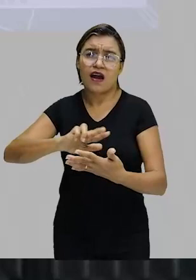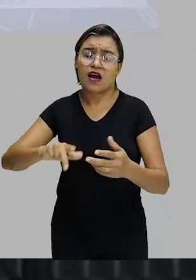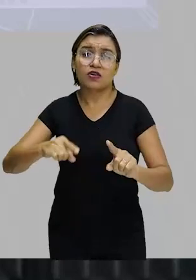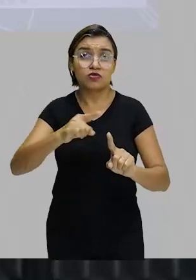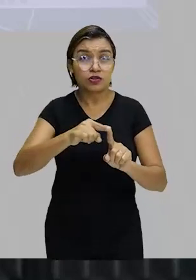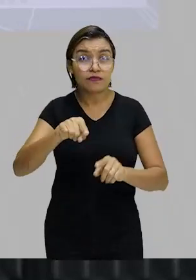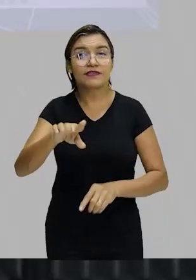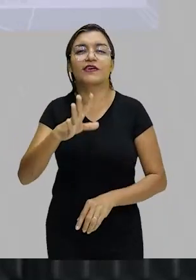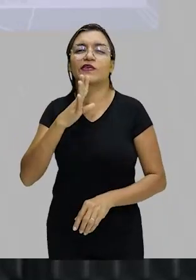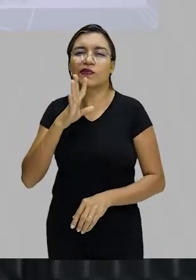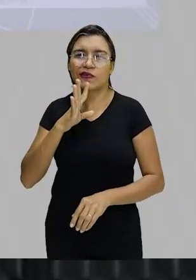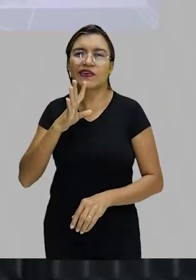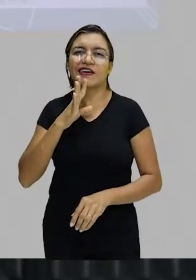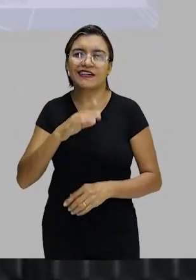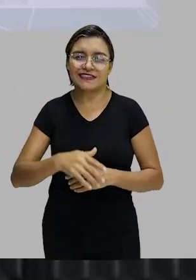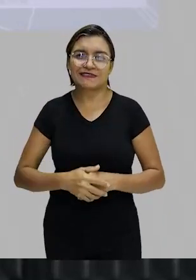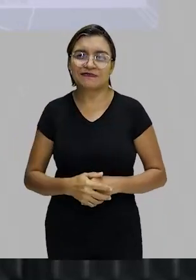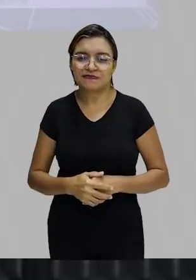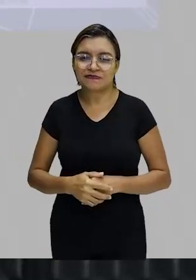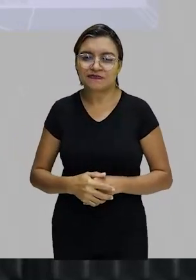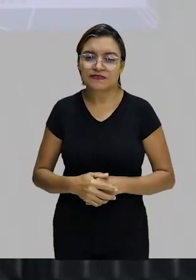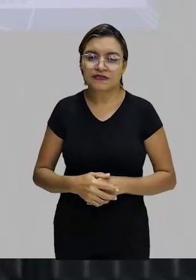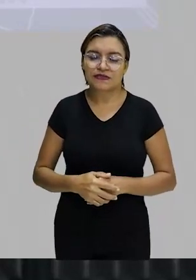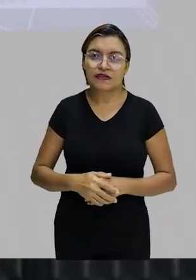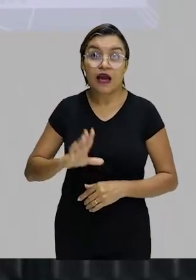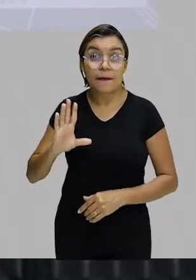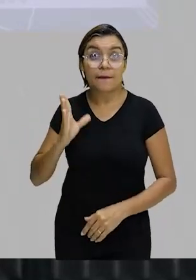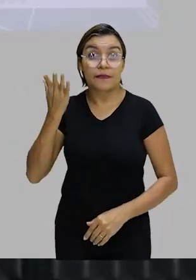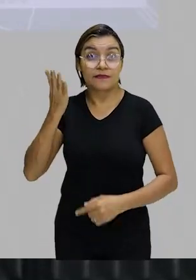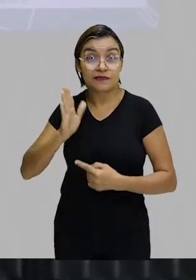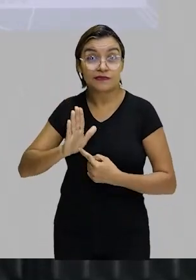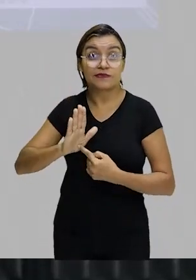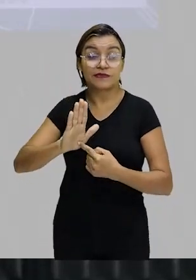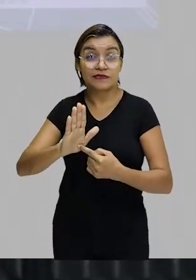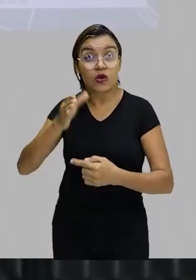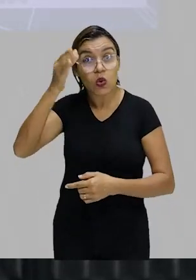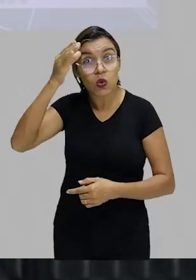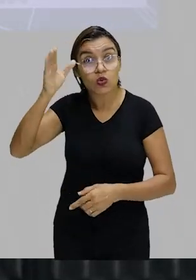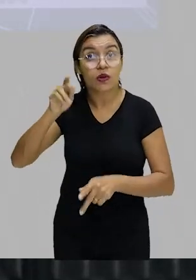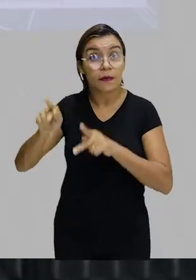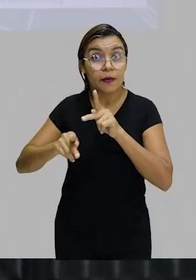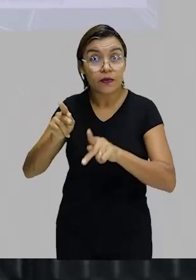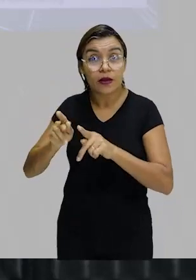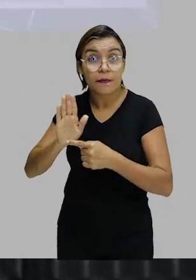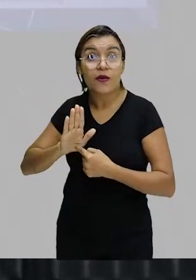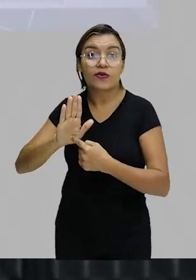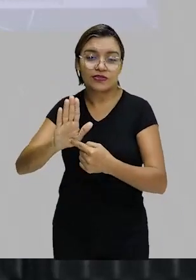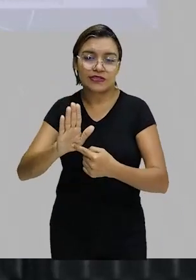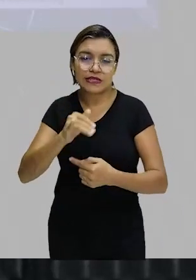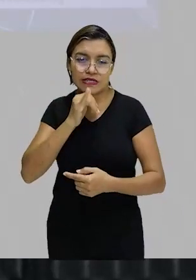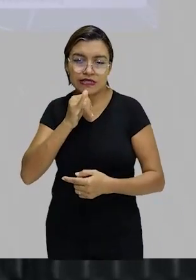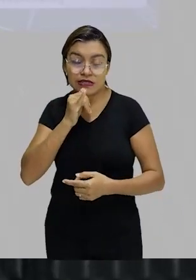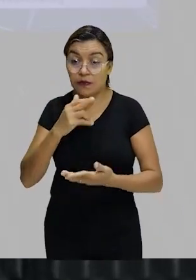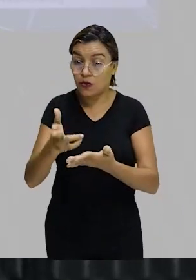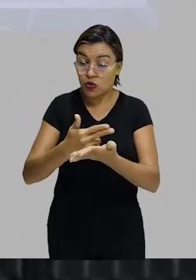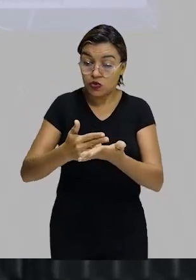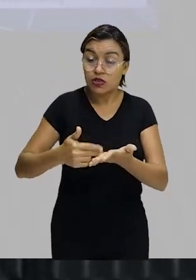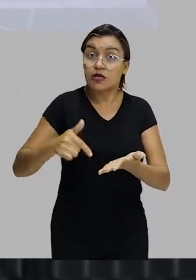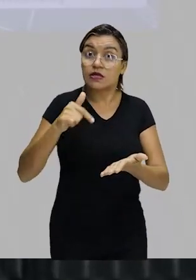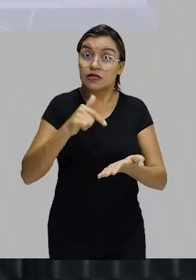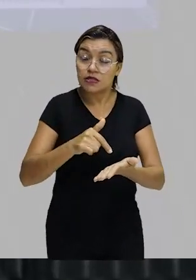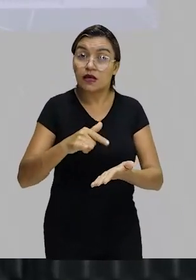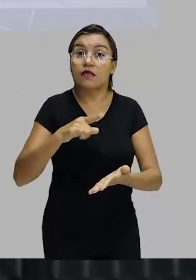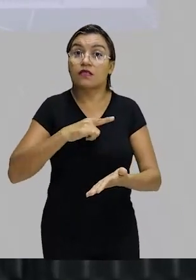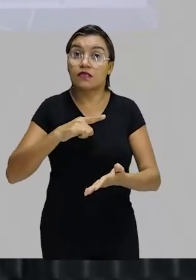vocês conhecem muito melhor do que eu. São manifestações de cultura popular a partir do desenho. E olha que os desenhos a gente vem